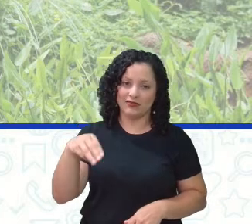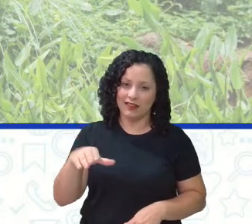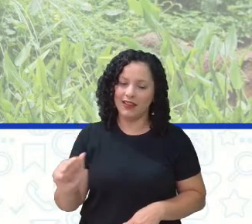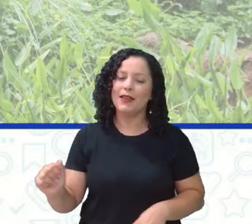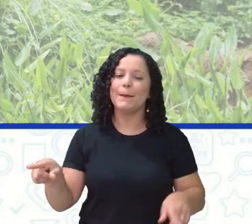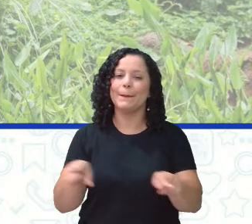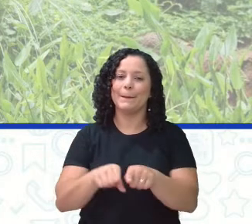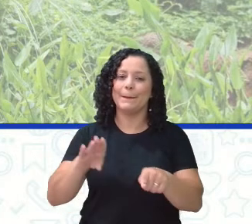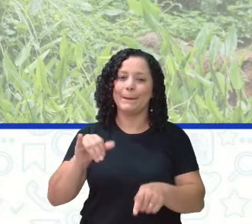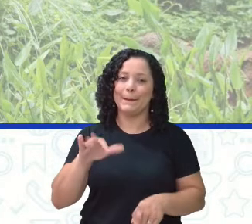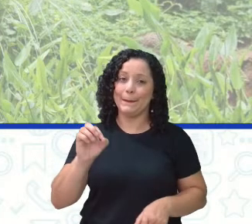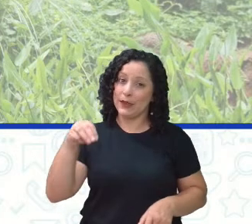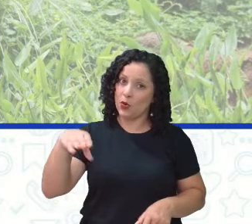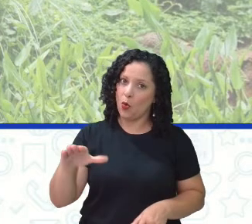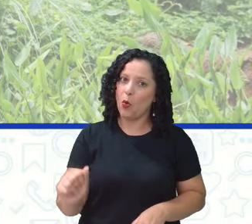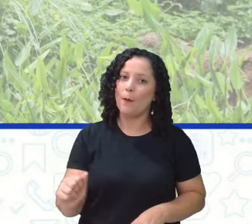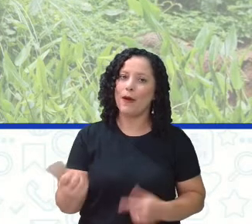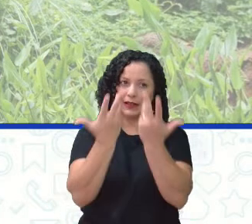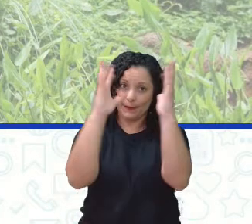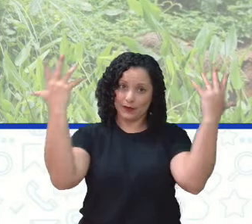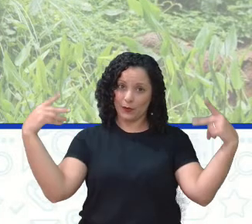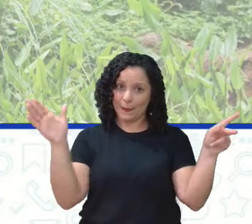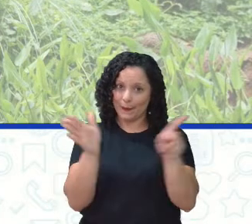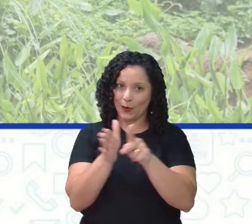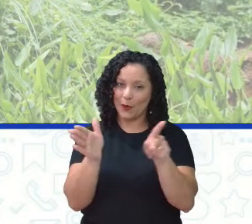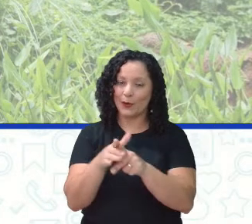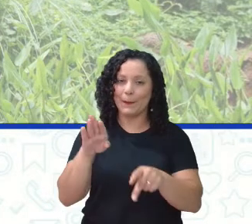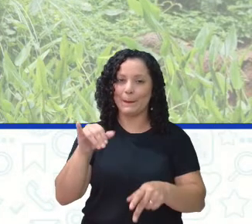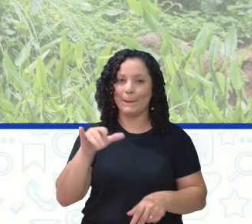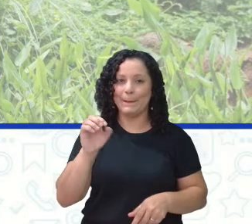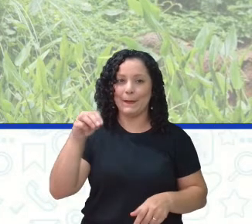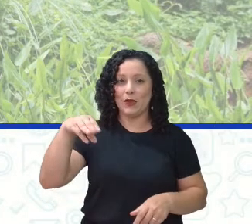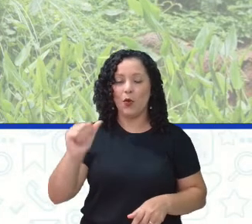né, que a gente já viu aqui, por exemplo, a Mata Atlântica é um bioma, e a